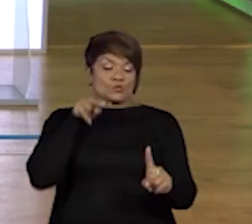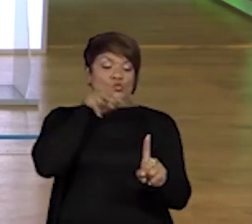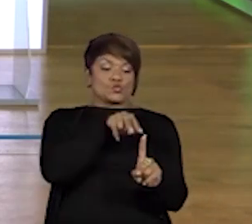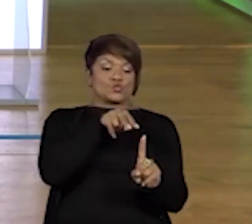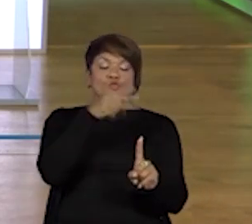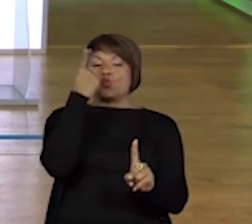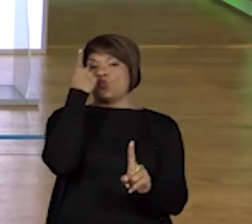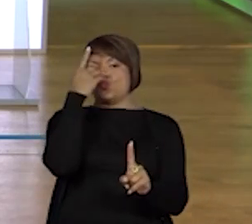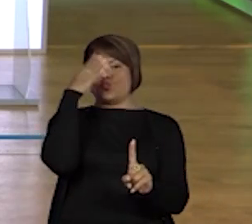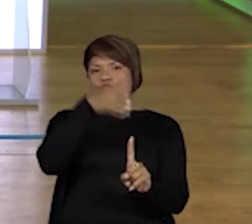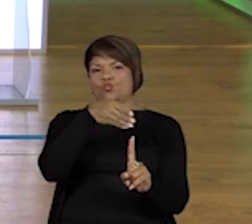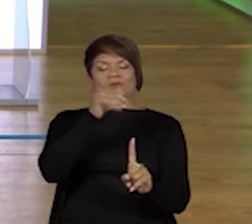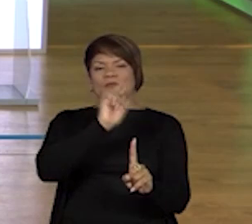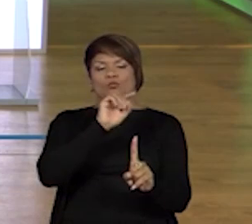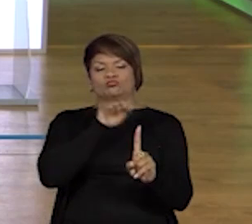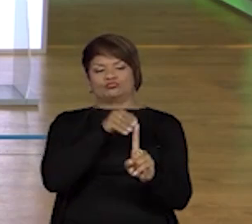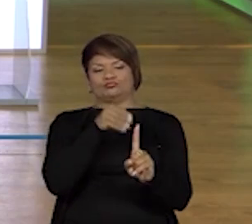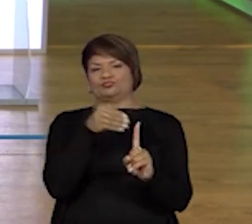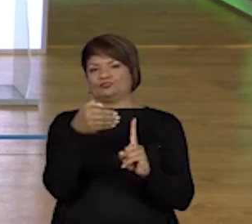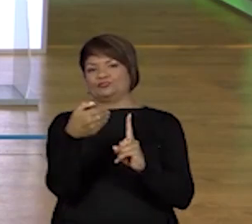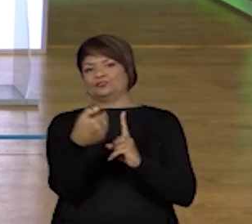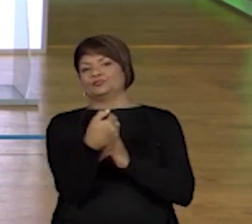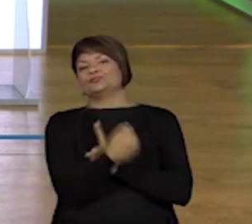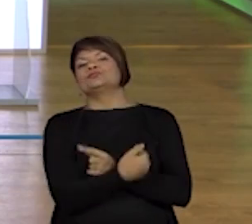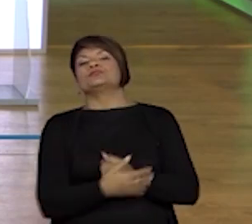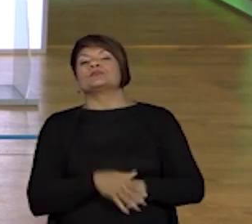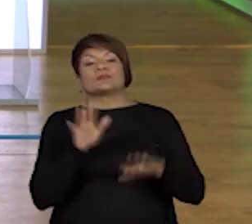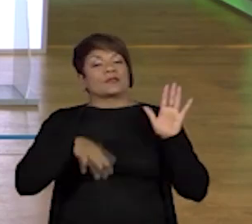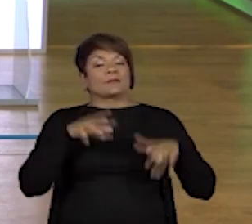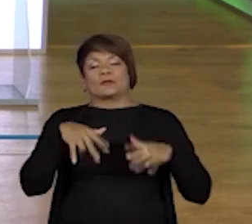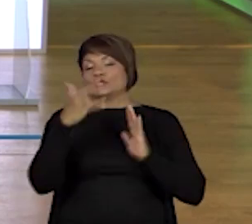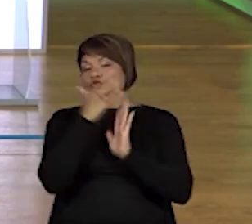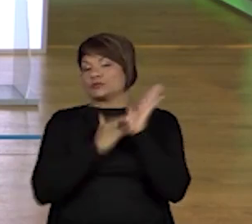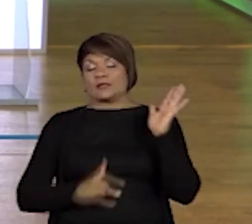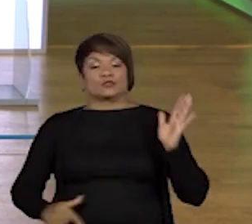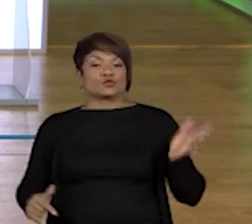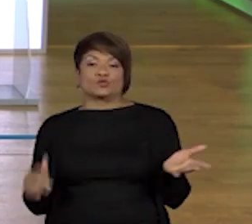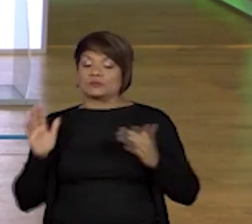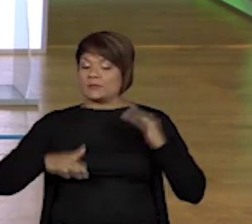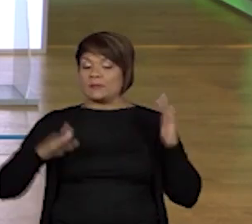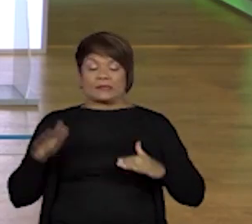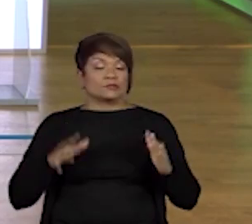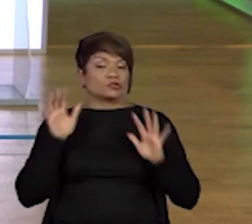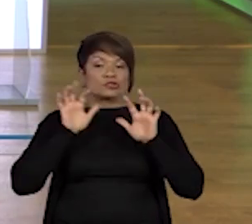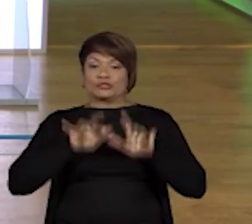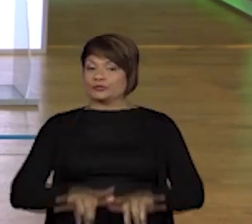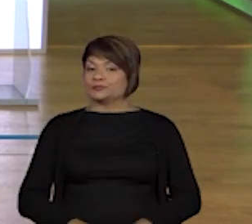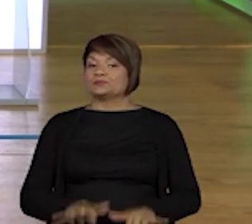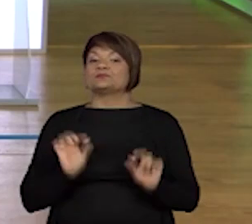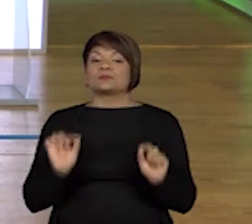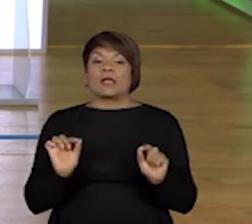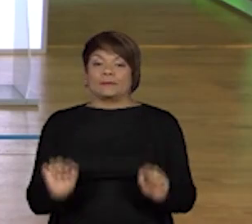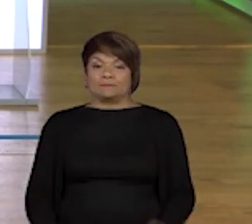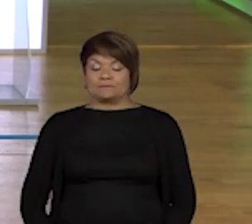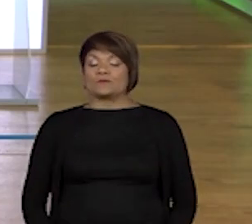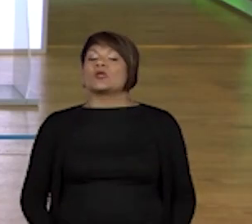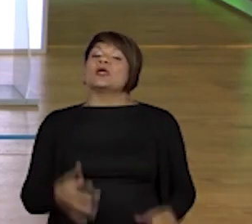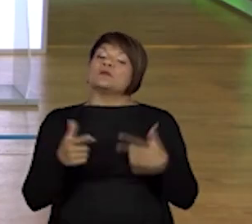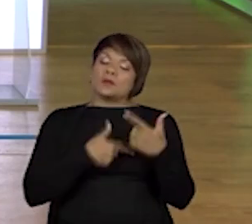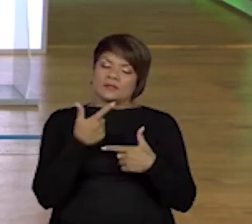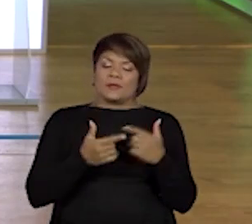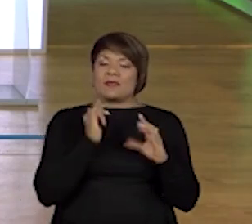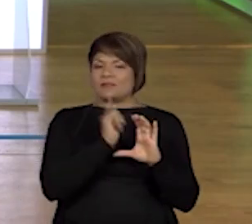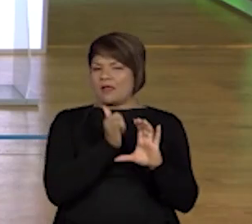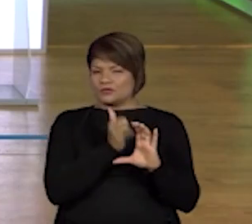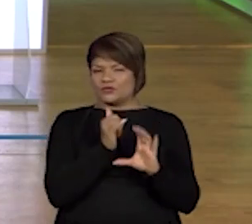vista. Sim. Eu consigo ver, quando eu leio um texto desse, o ponto de vista de quem escreveu, professora. E para trabalhar narrativa, eu